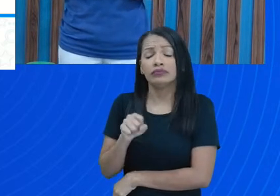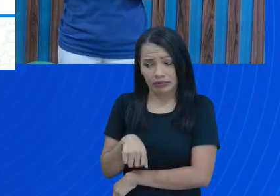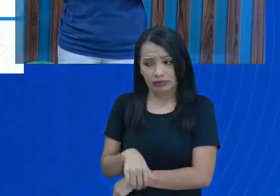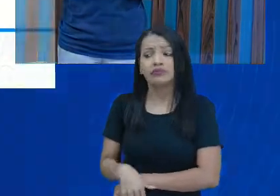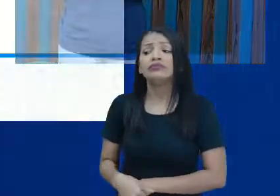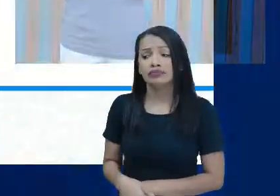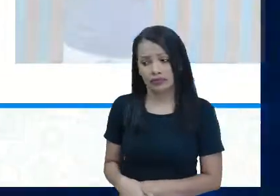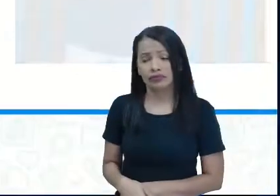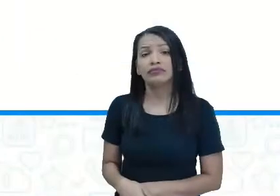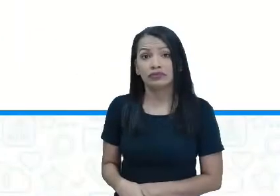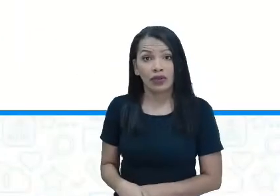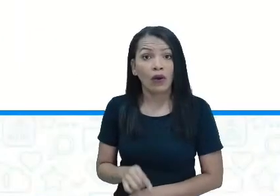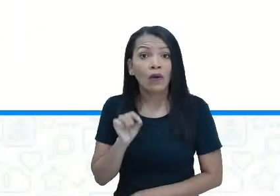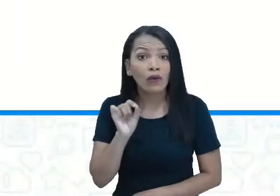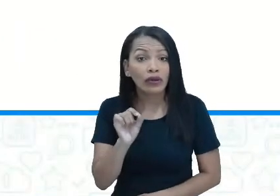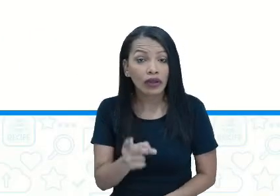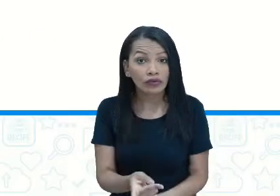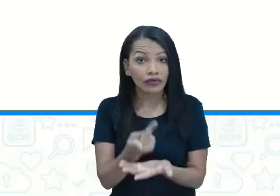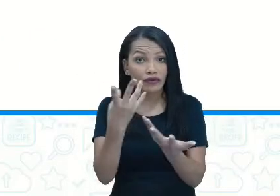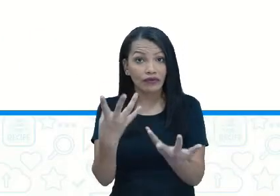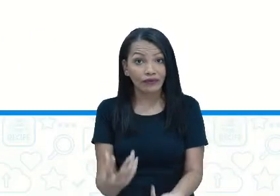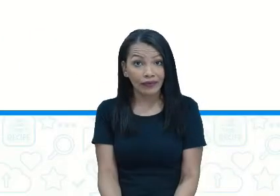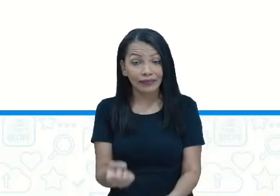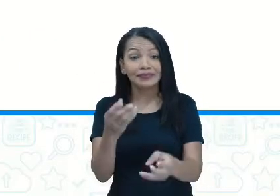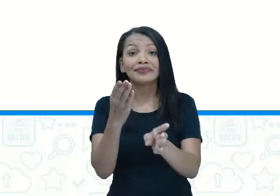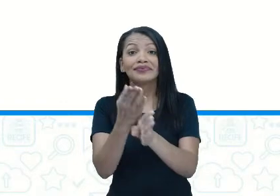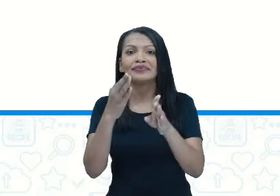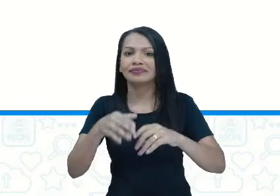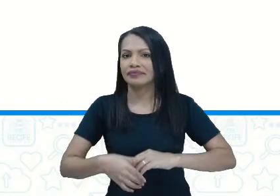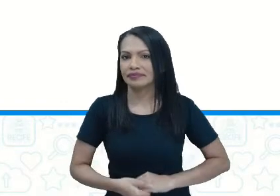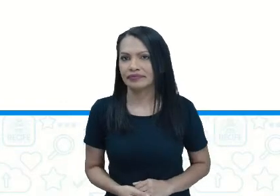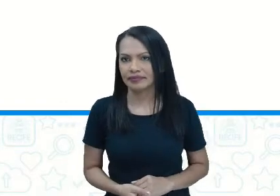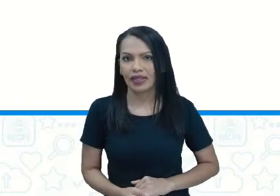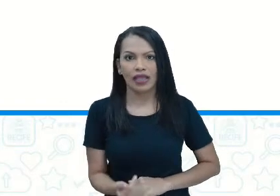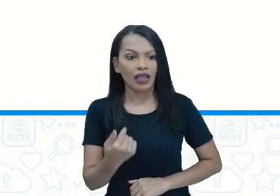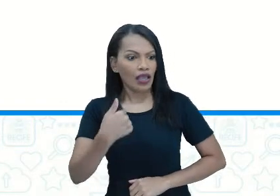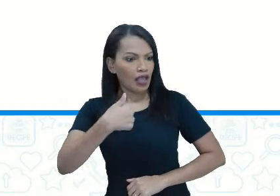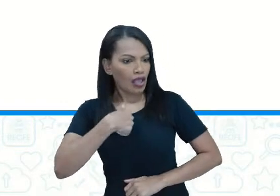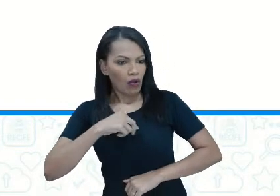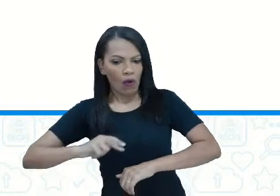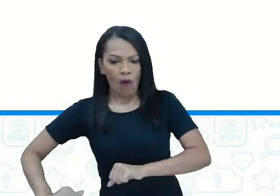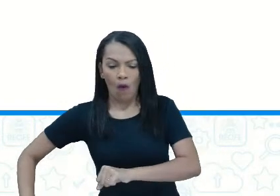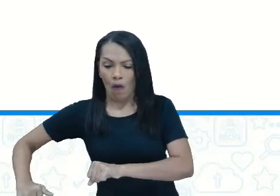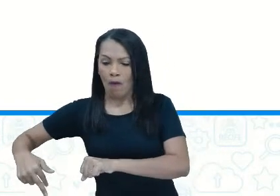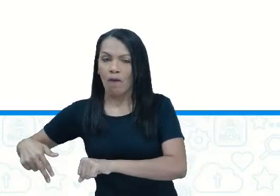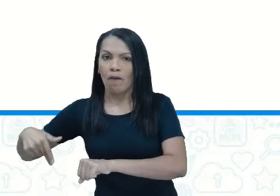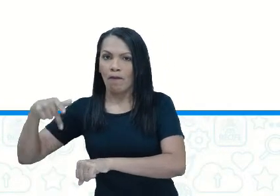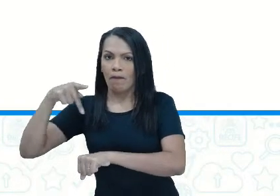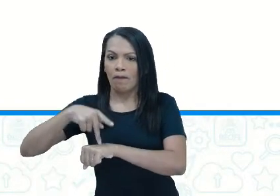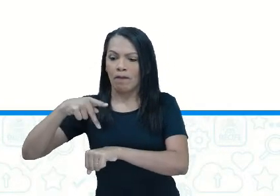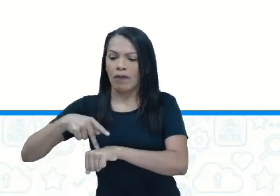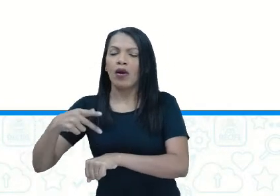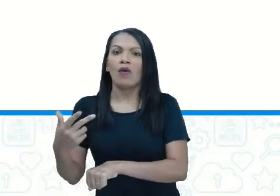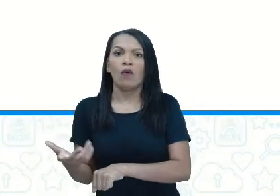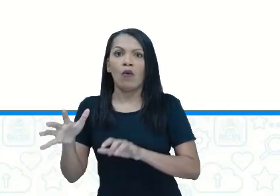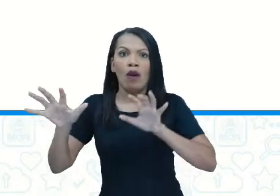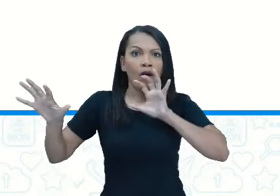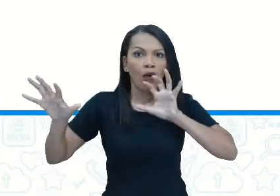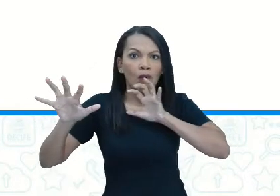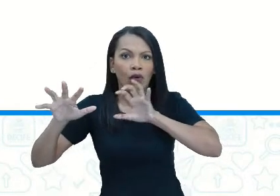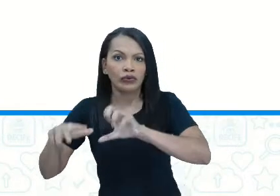aí, o que será que aconteceu? Vamos descobrir. Eu pulei tudo isso? O monstro